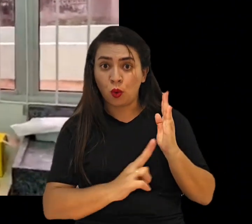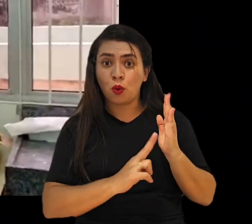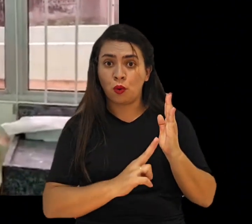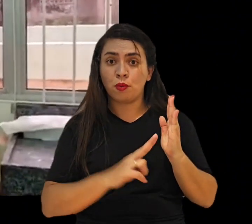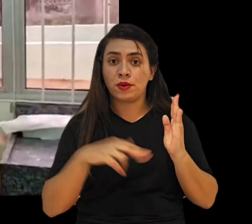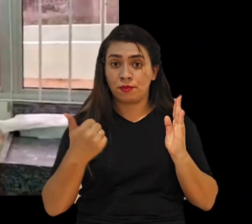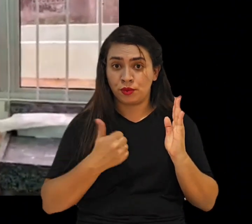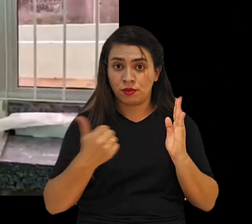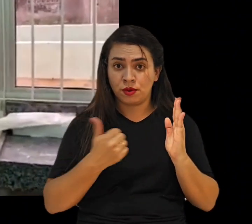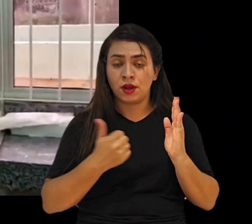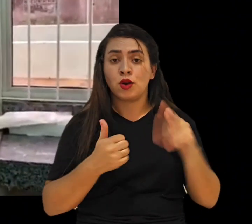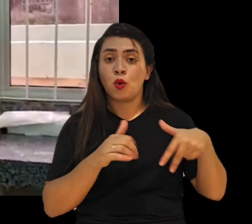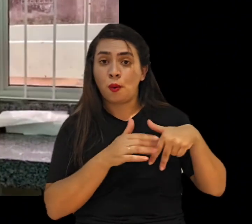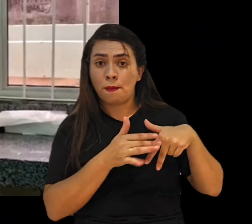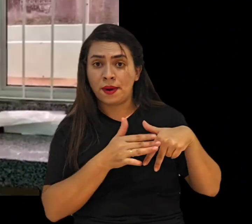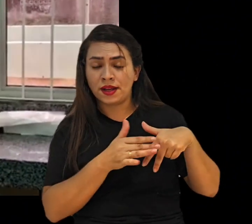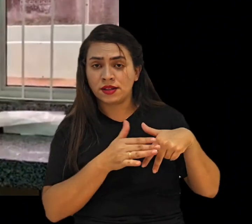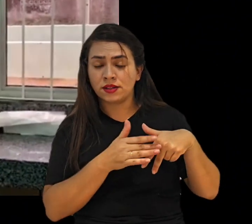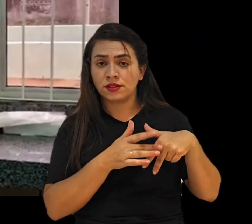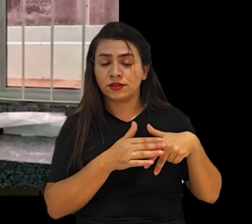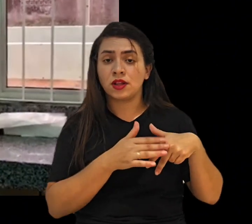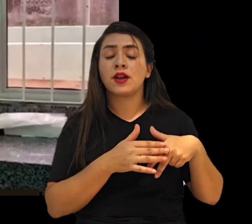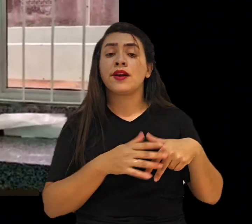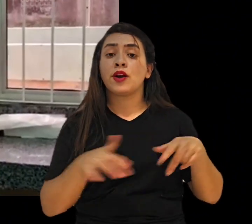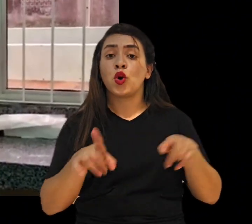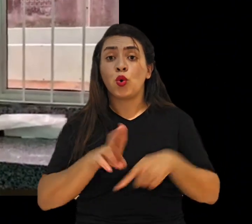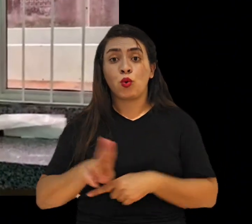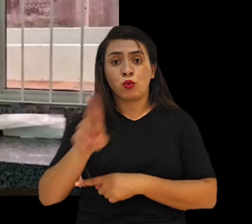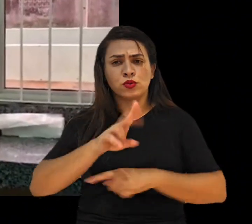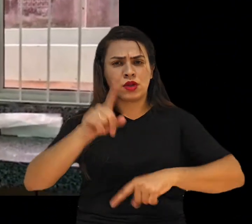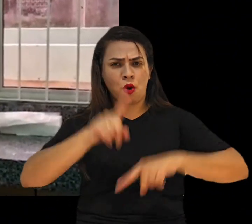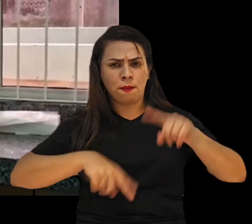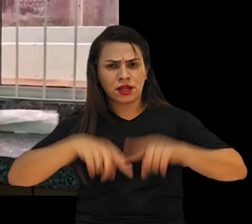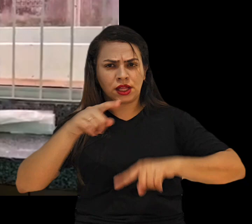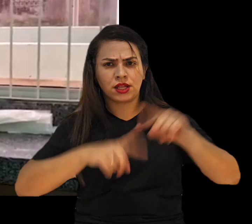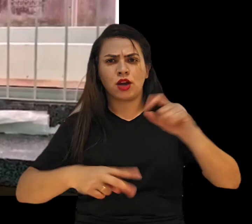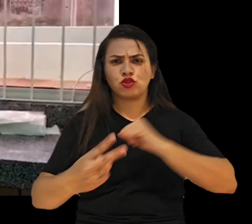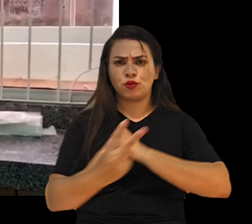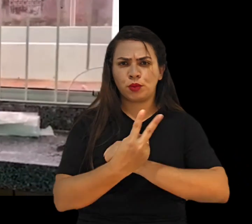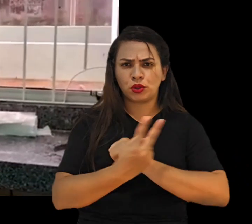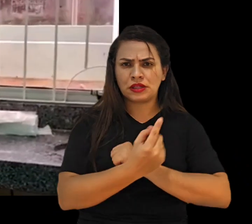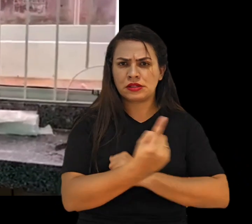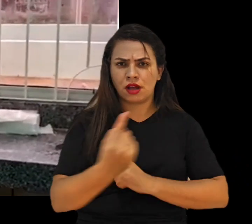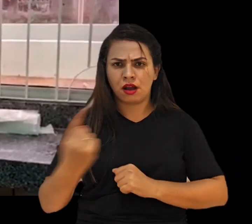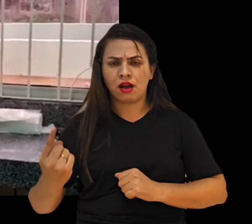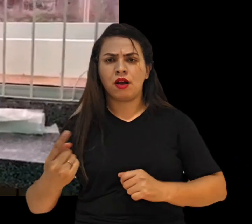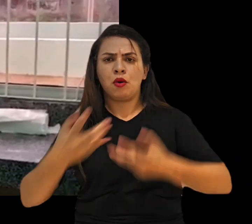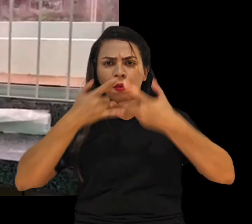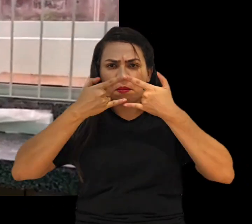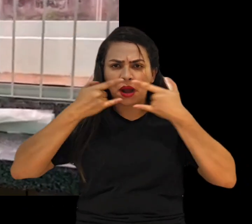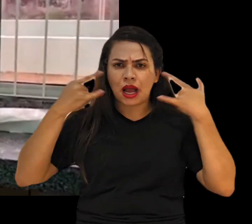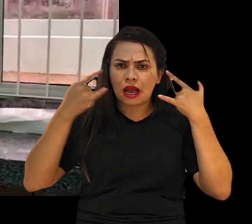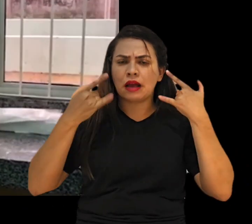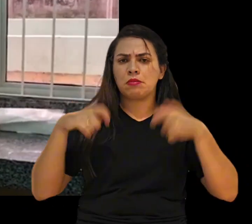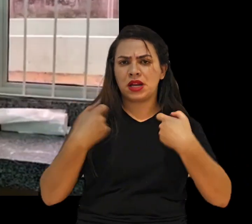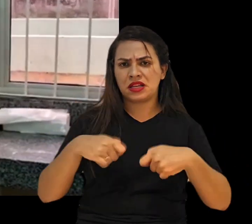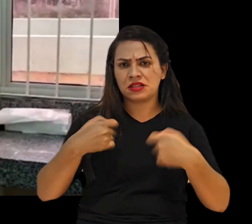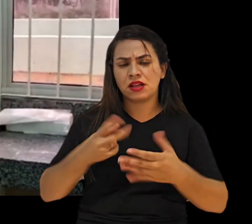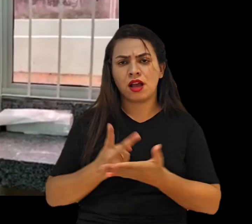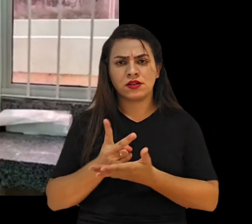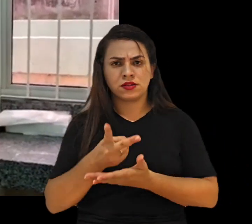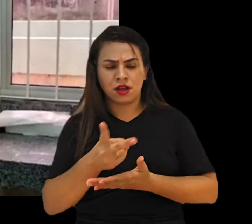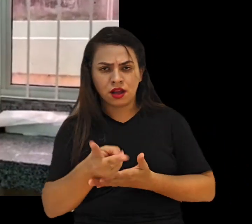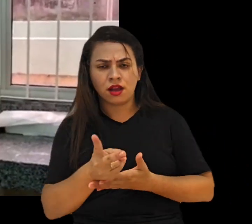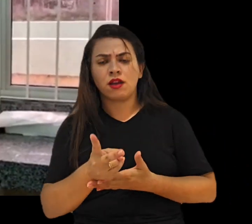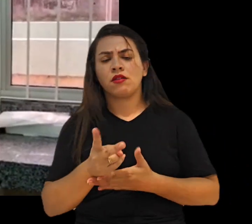for necessário. Hoje em dia, máscara é necessário. Não tem como a gente coletar uma amostra de um paciente sem máscara, que a máscara já